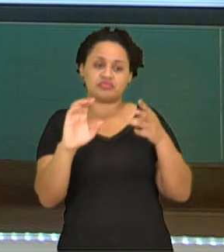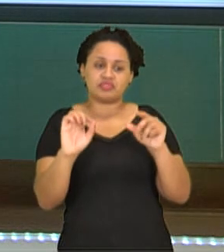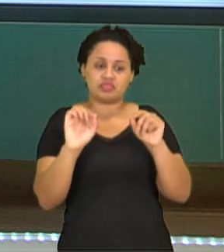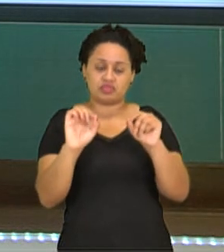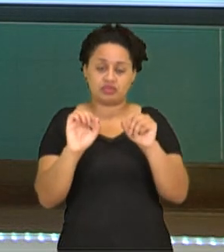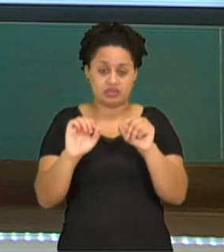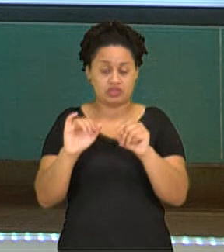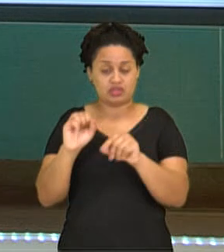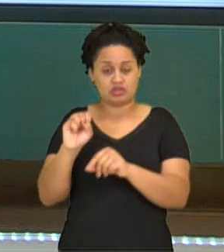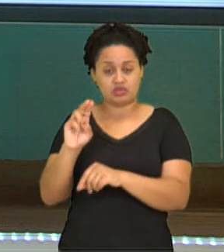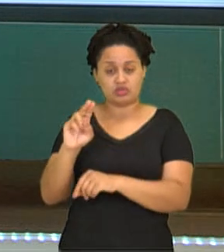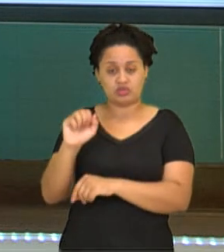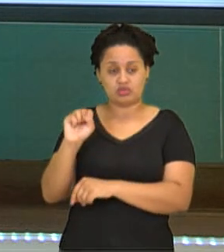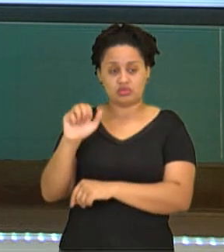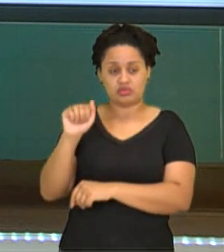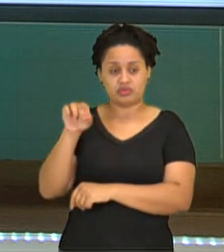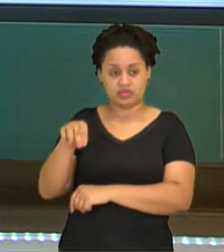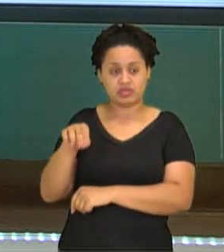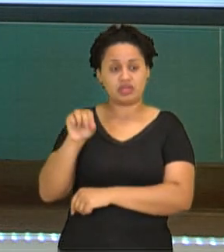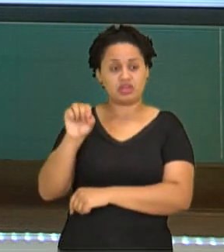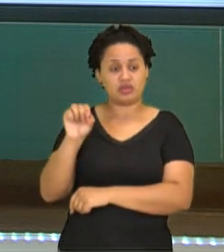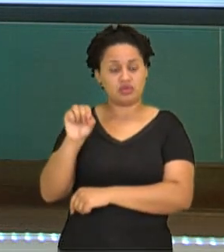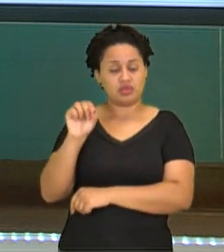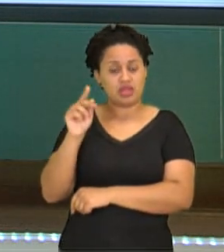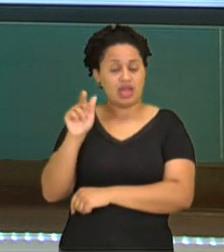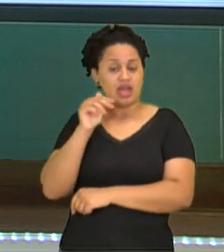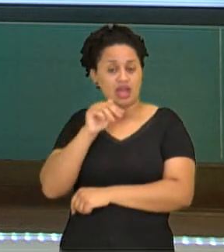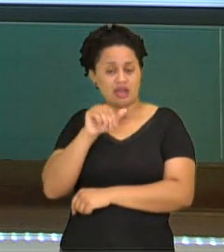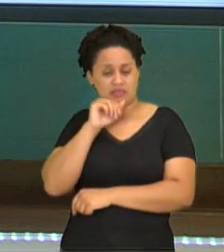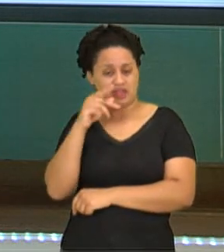Is Susan's mother a doctor?